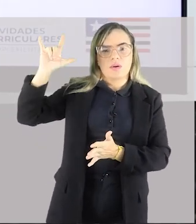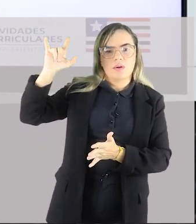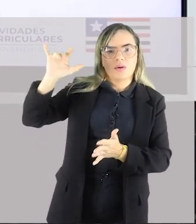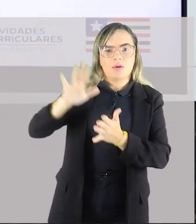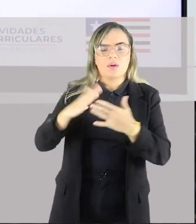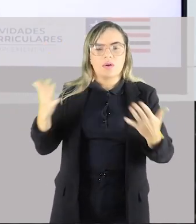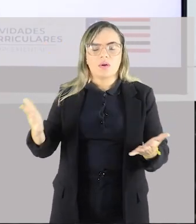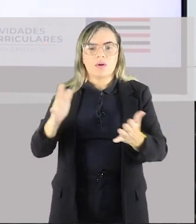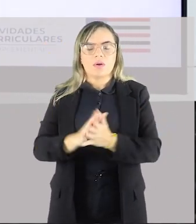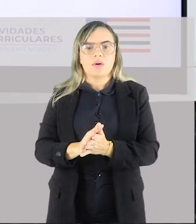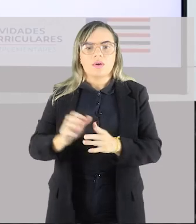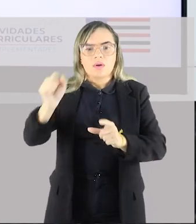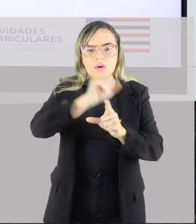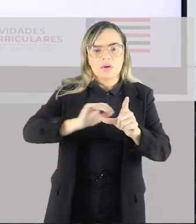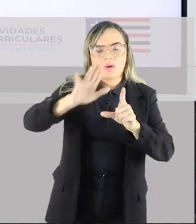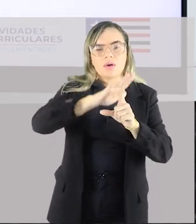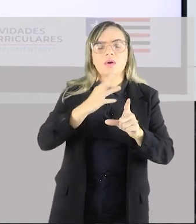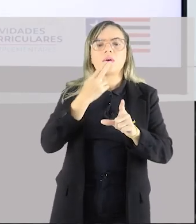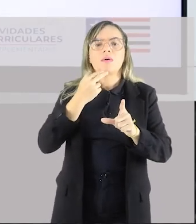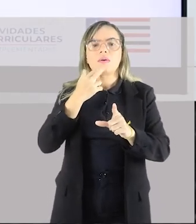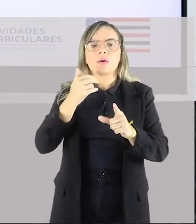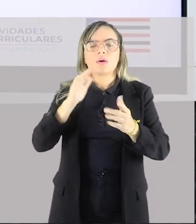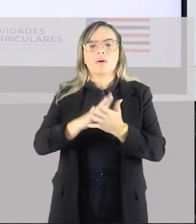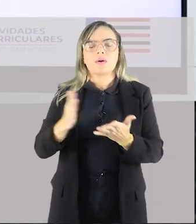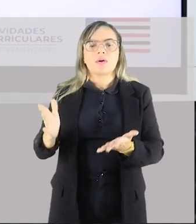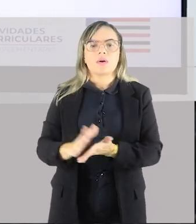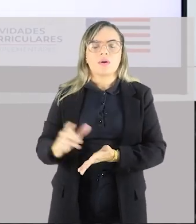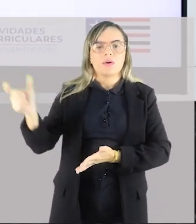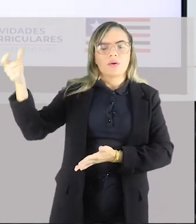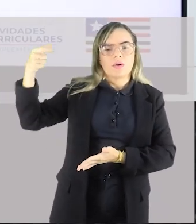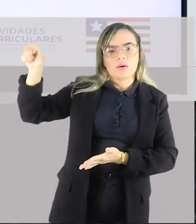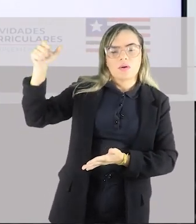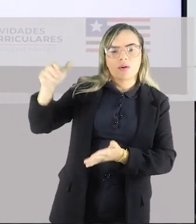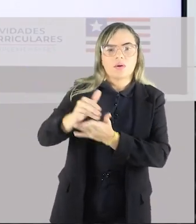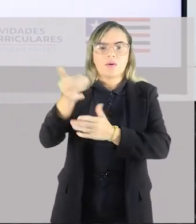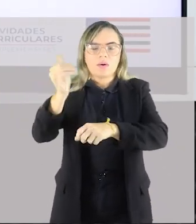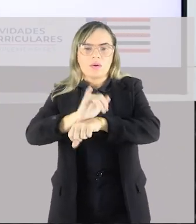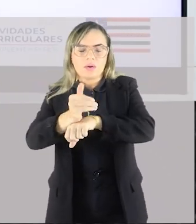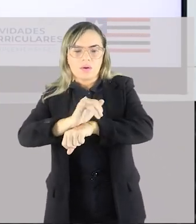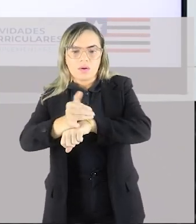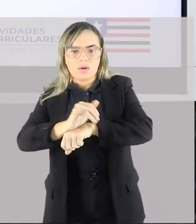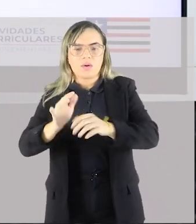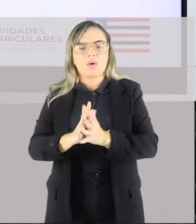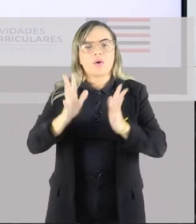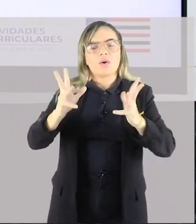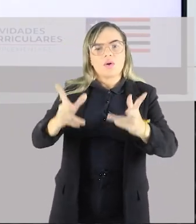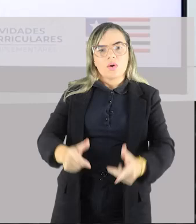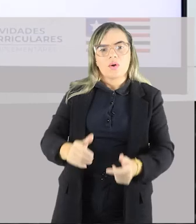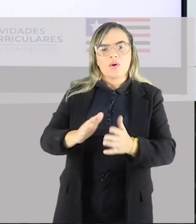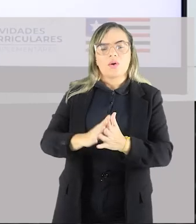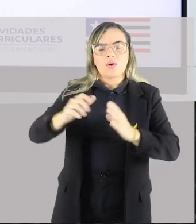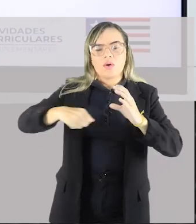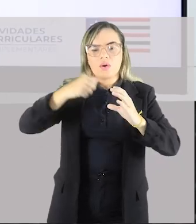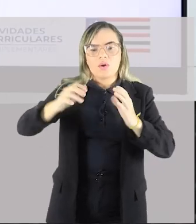da nossa plataforma Gonçalves Dias. Ativa também o sininho aqui no YouTube para toda vez que tiver vídeo você ser